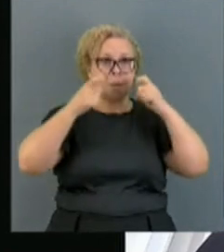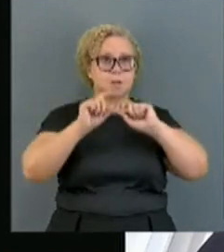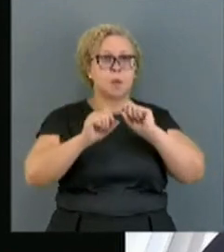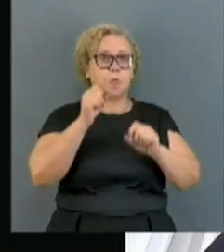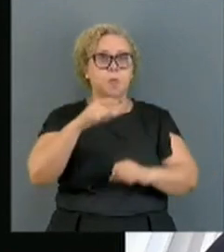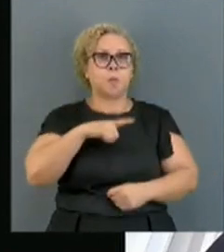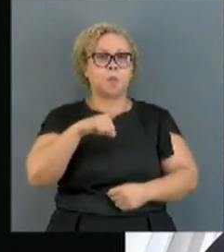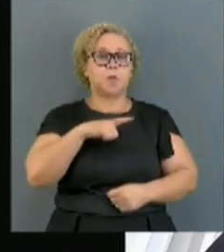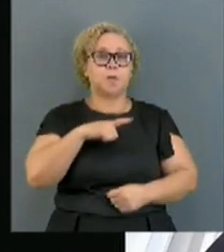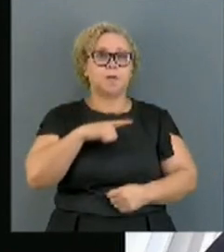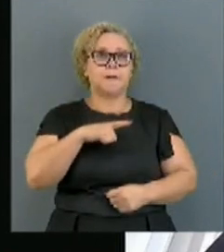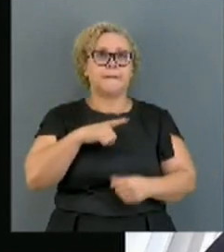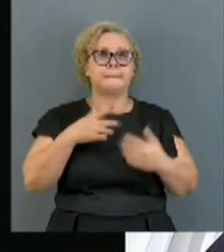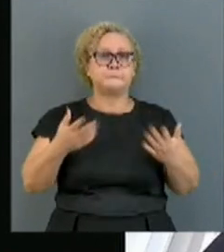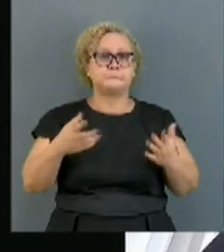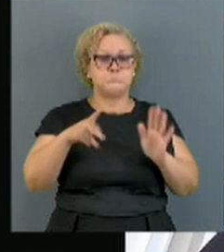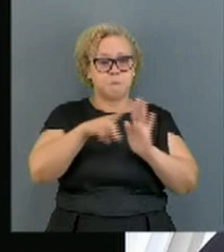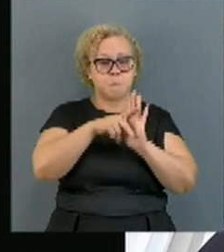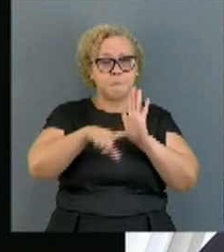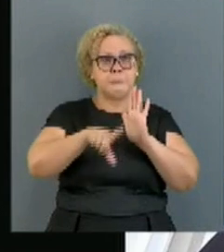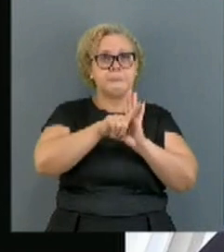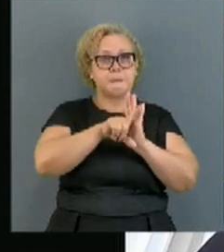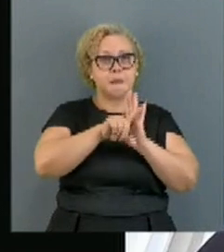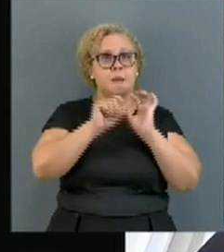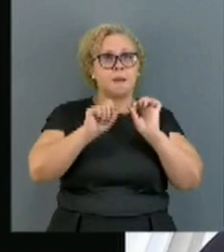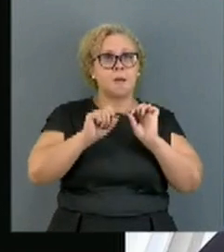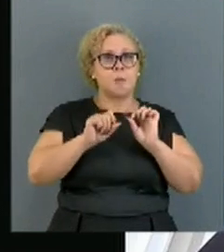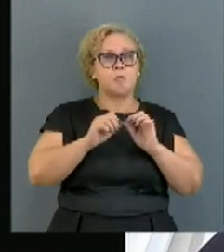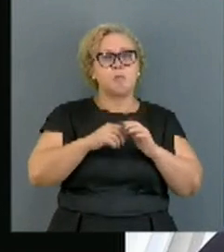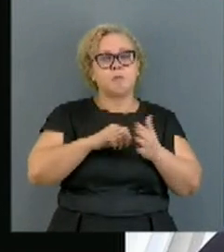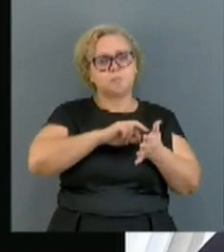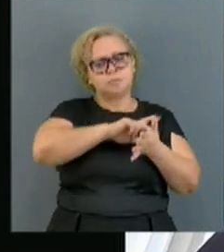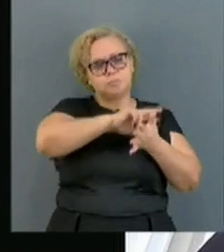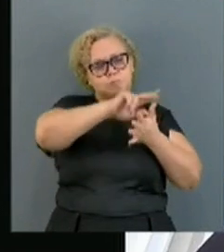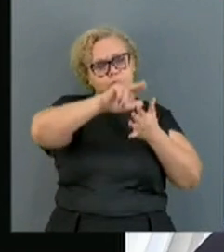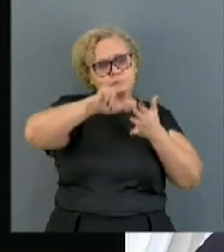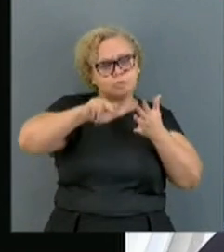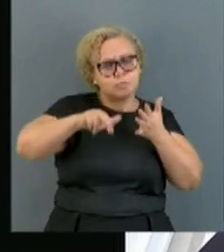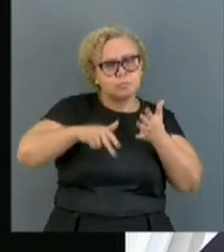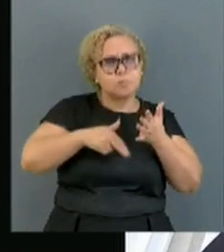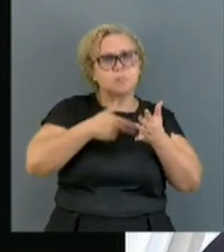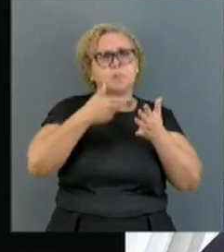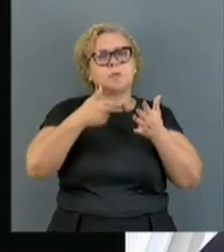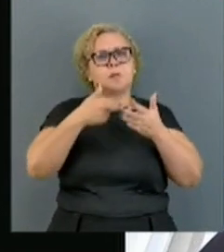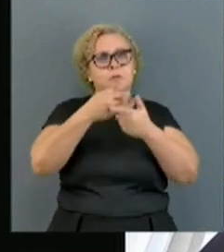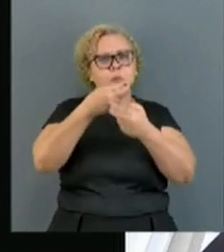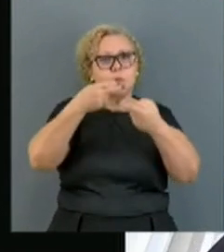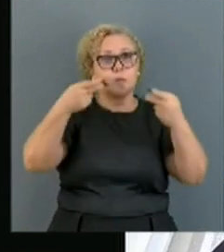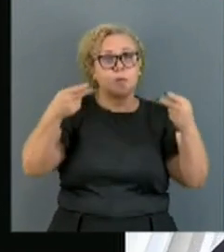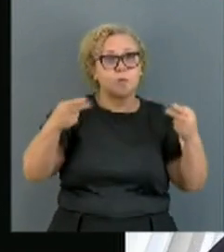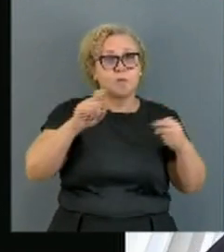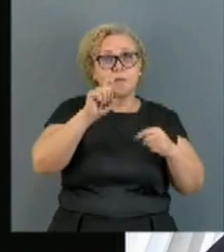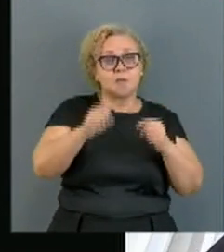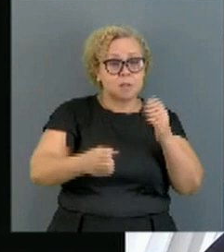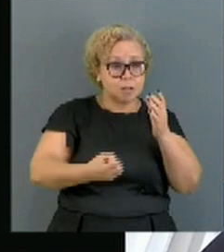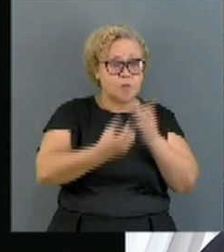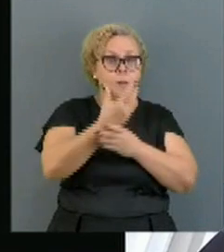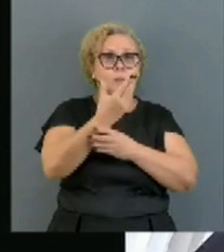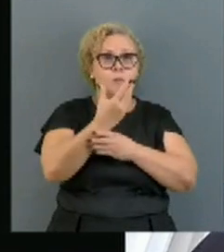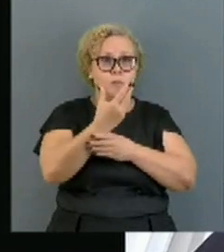existe no PL uma série de fricções que elas são natas, elas